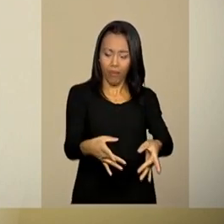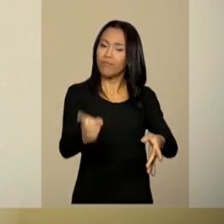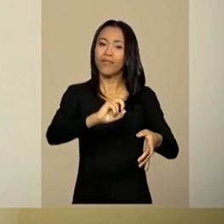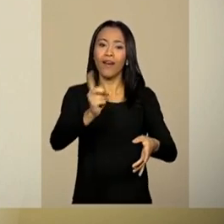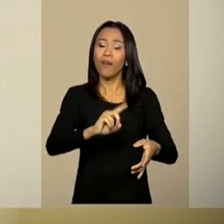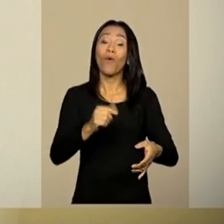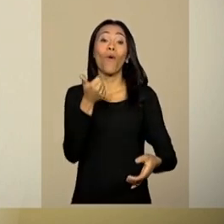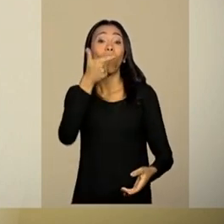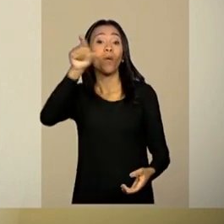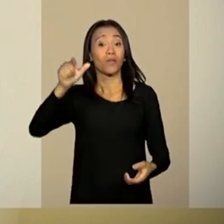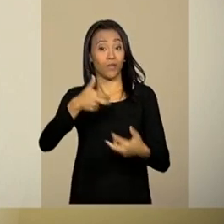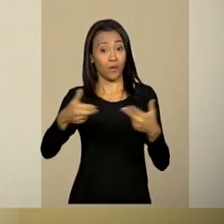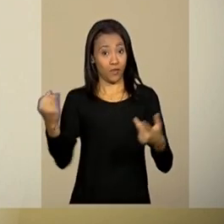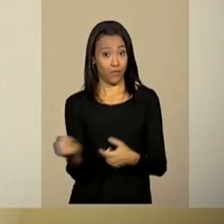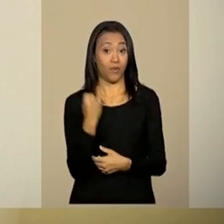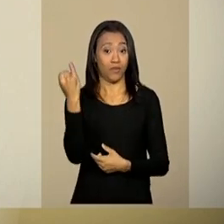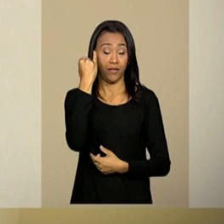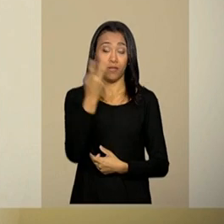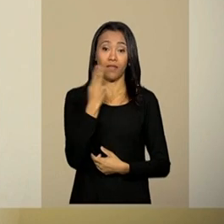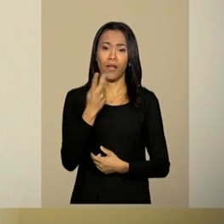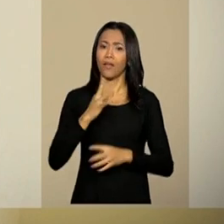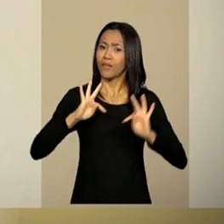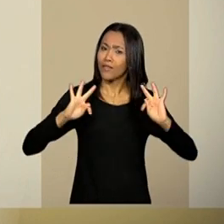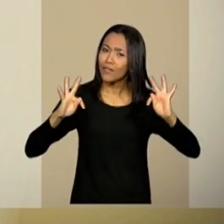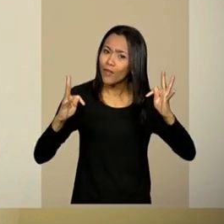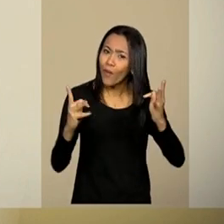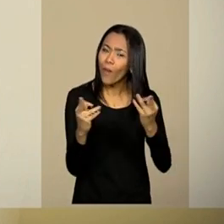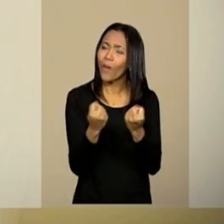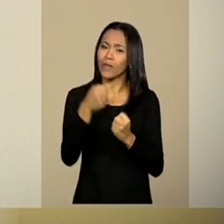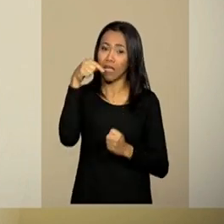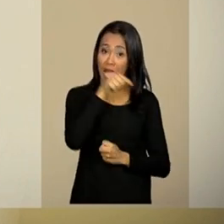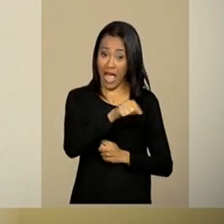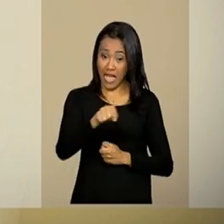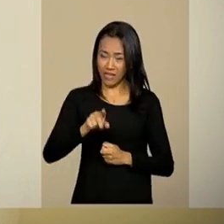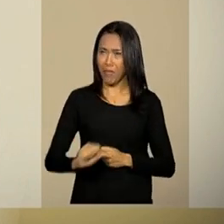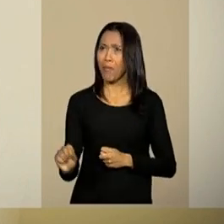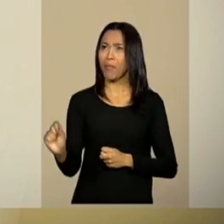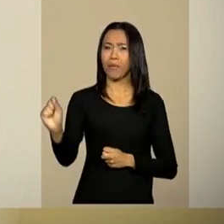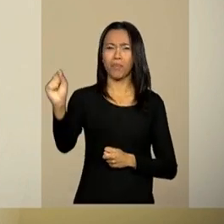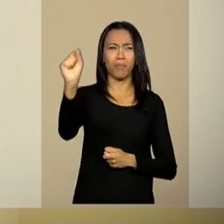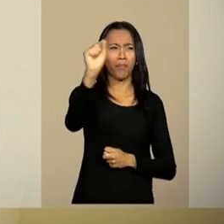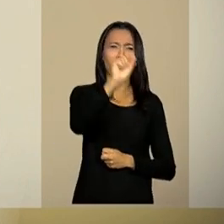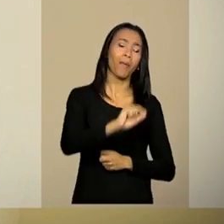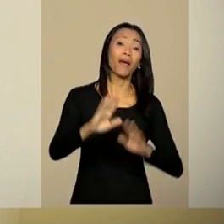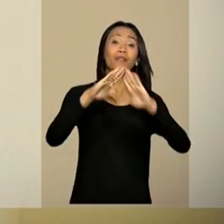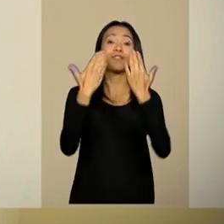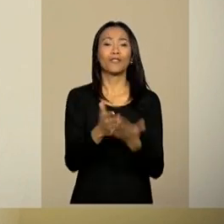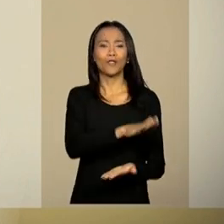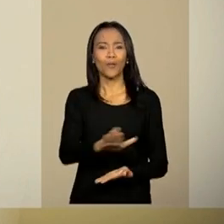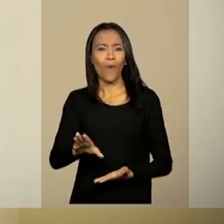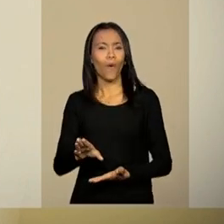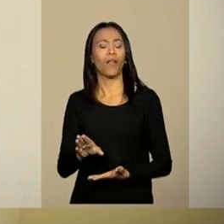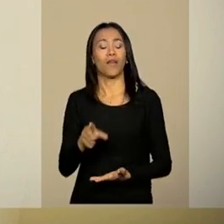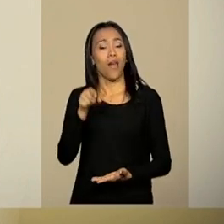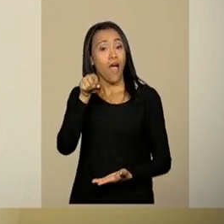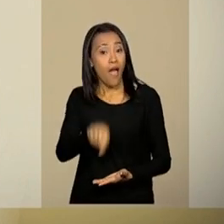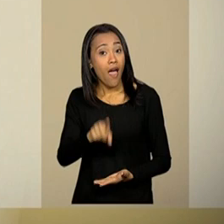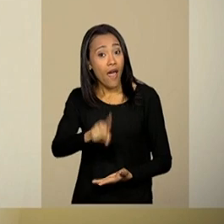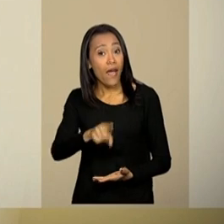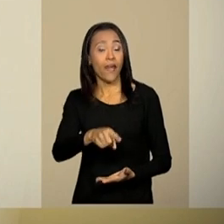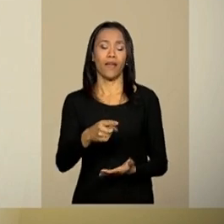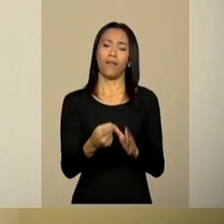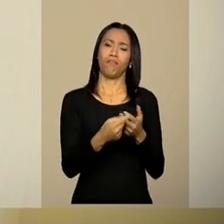outra coisa importante Luciano todas essas milhares de creches que estamos fazendo país afora seja pelo